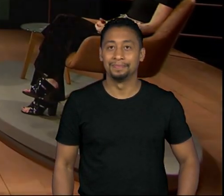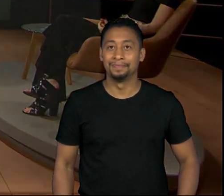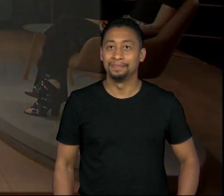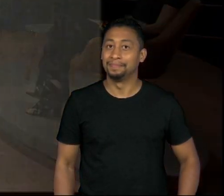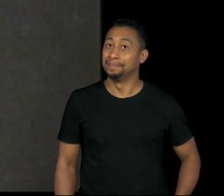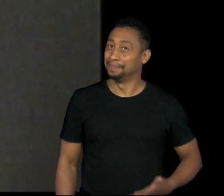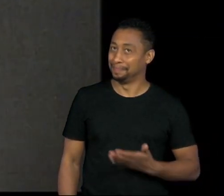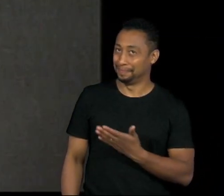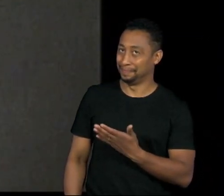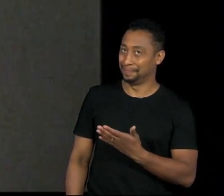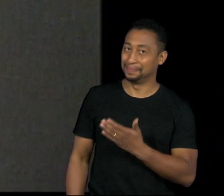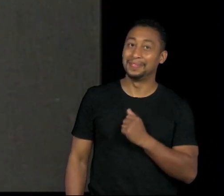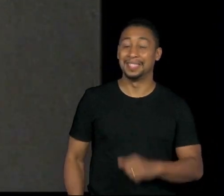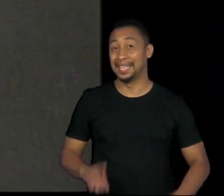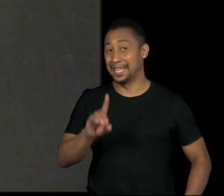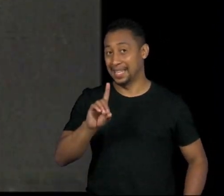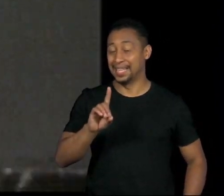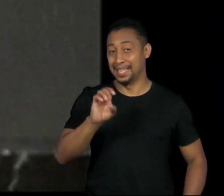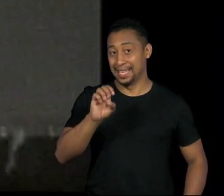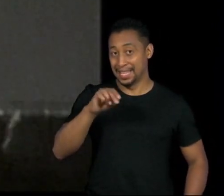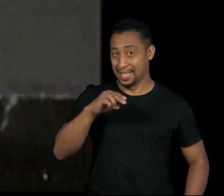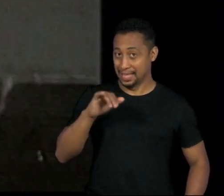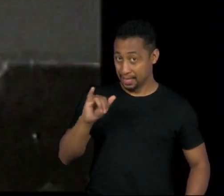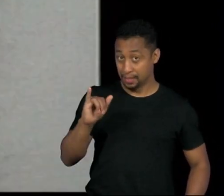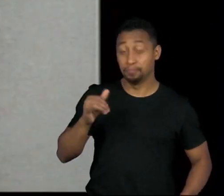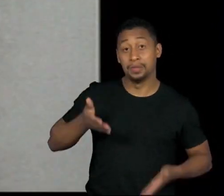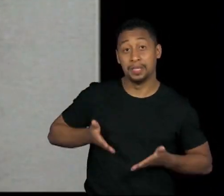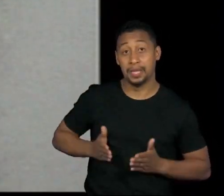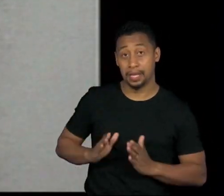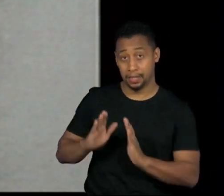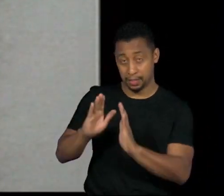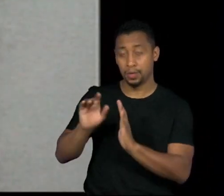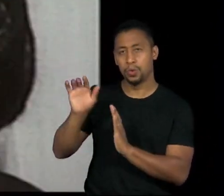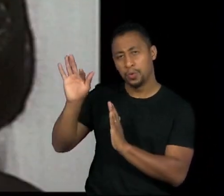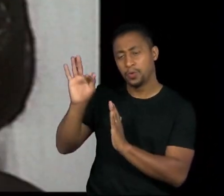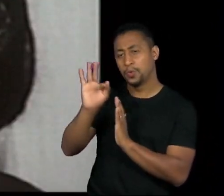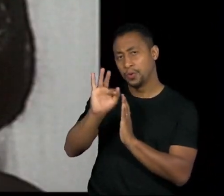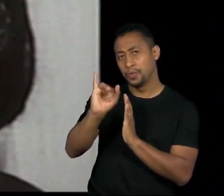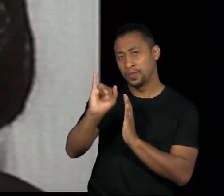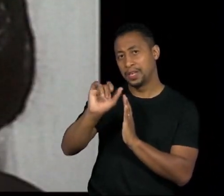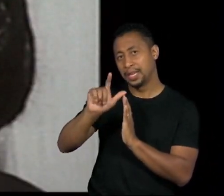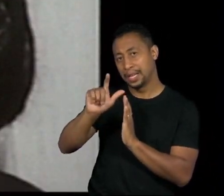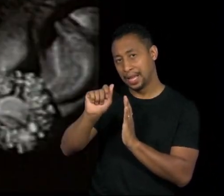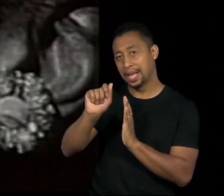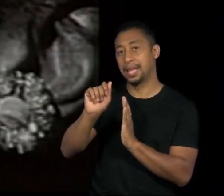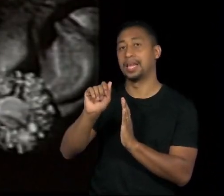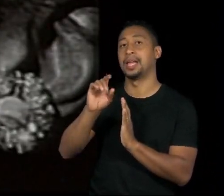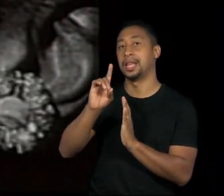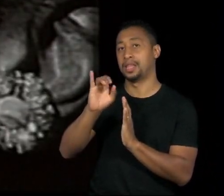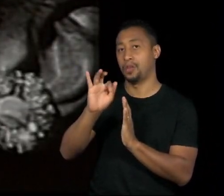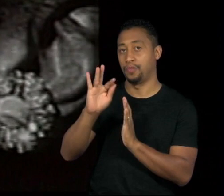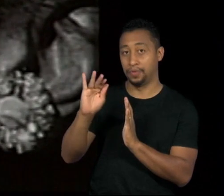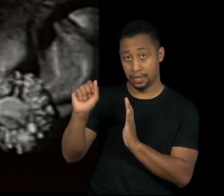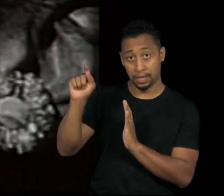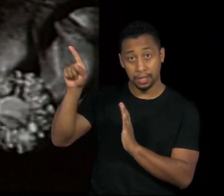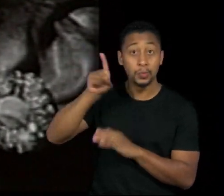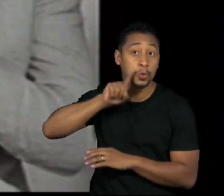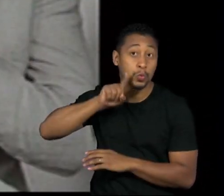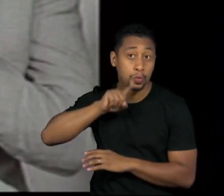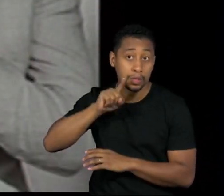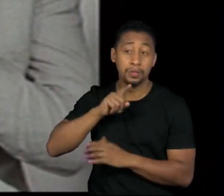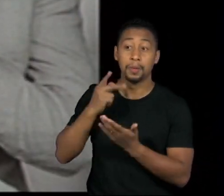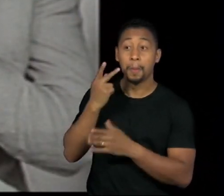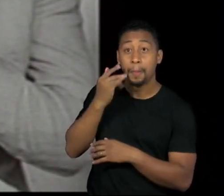Billie Holiday nasceu em 1915 na Filadélfia, Estados Unidos. Era filha de pais adolescentes e,